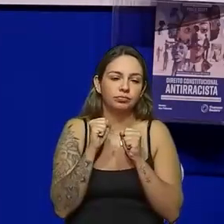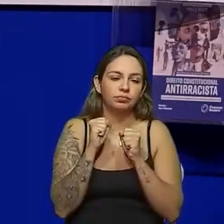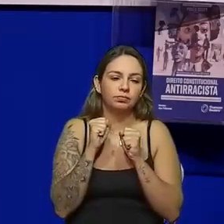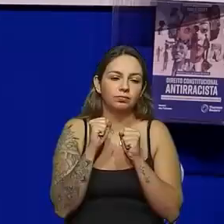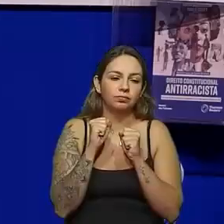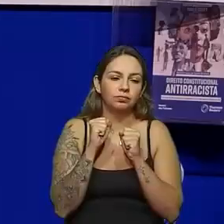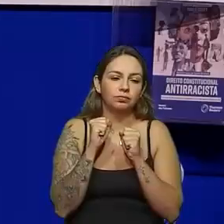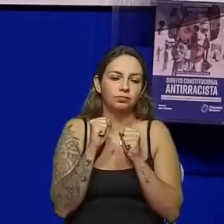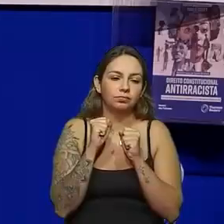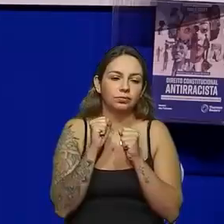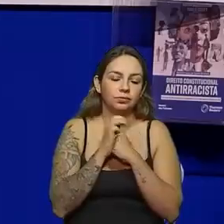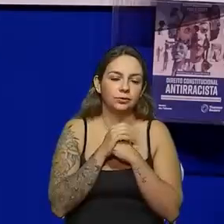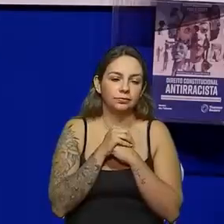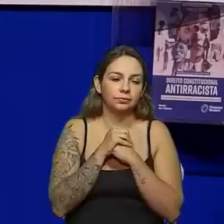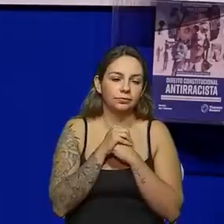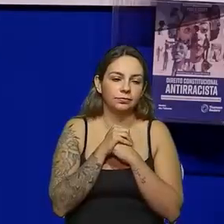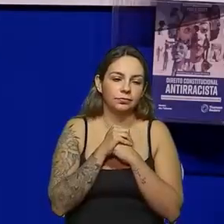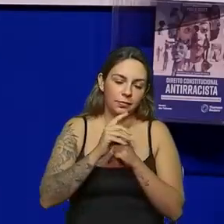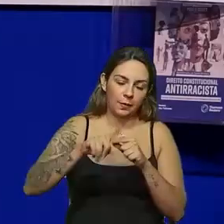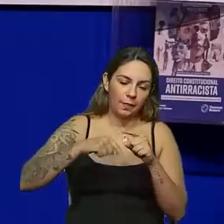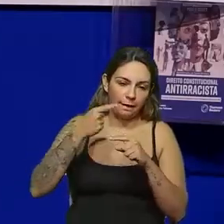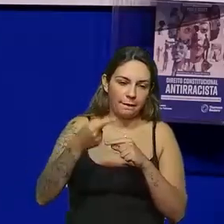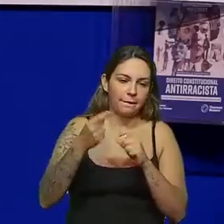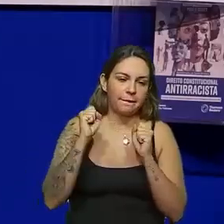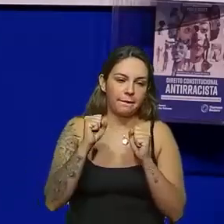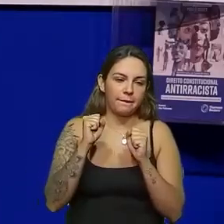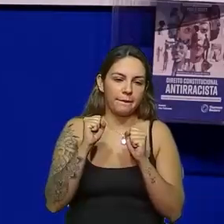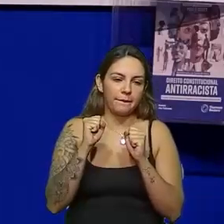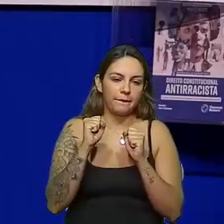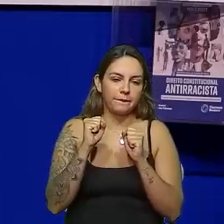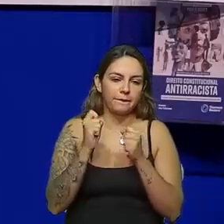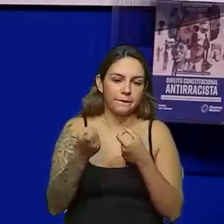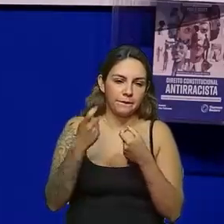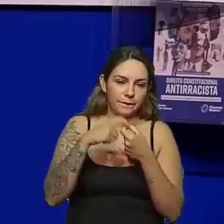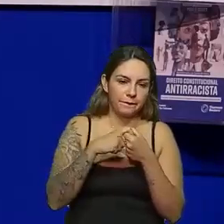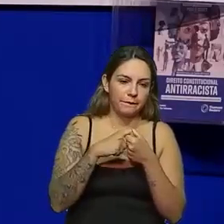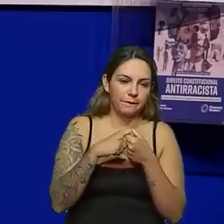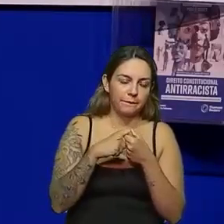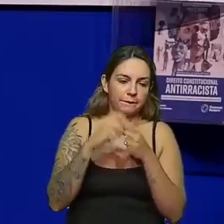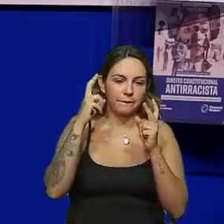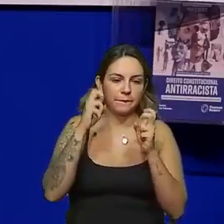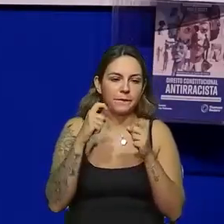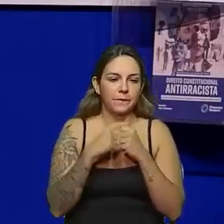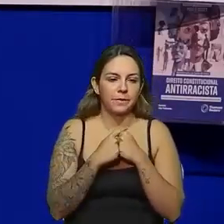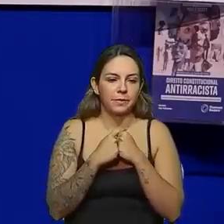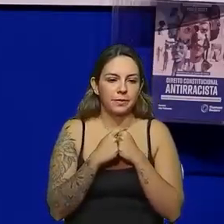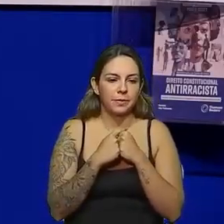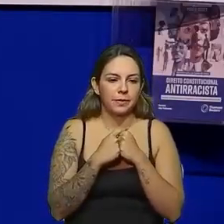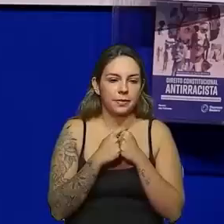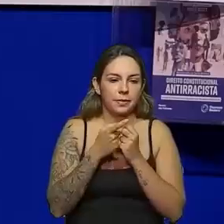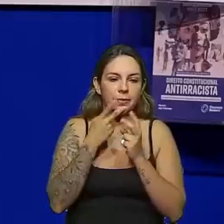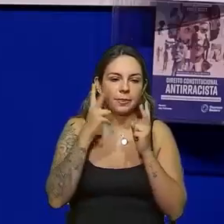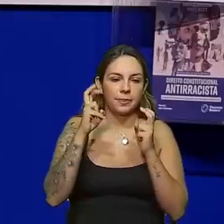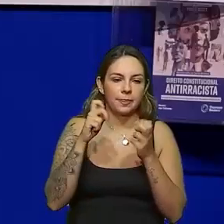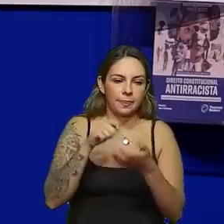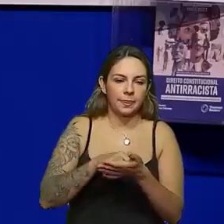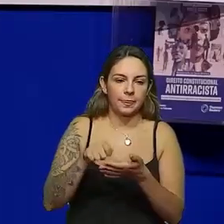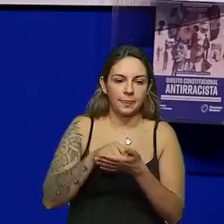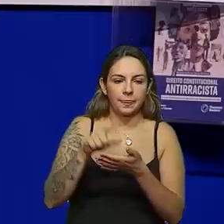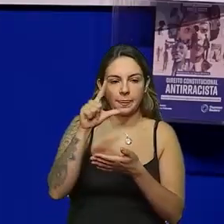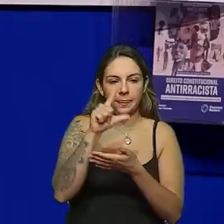se exprimir assim. Depois, eu quero voltar ao tema para falar sobre